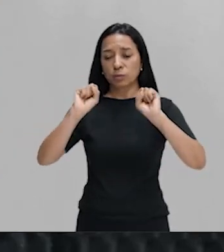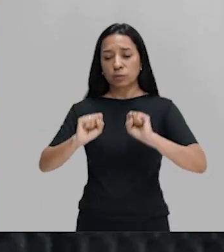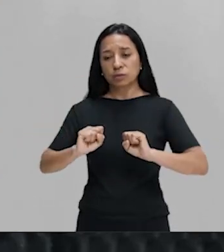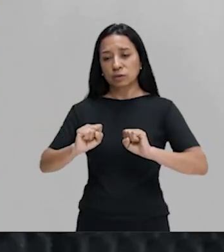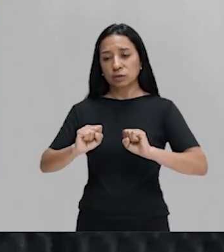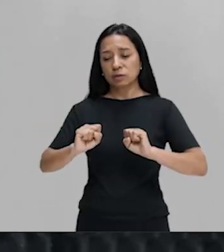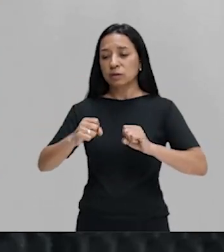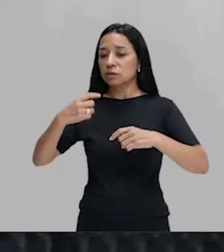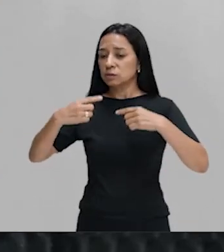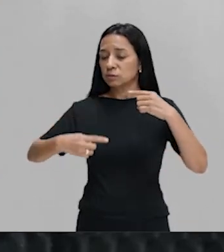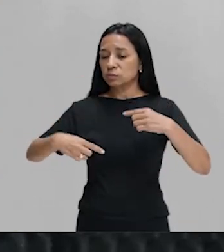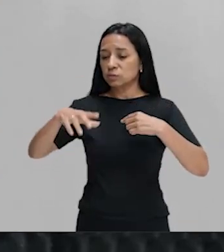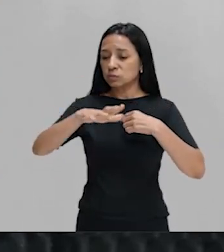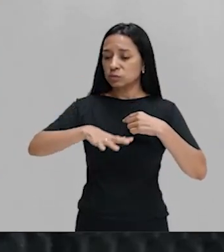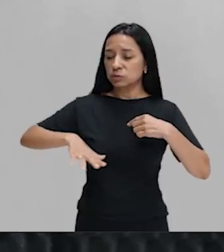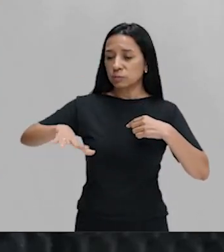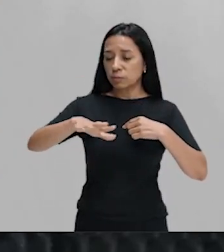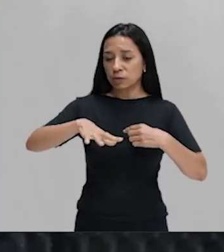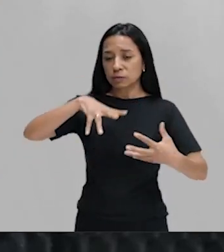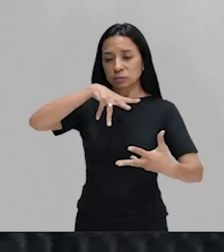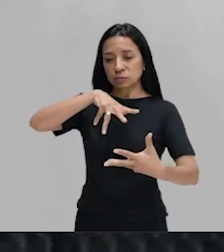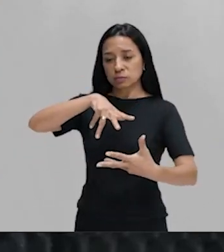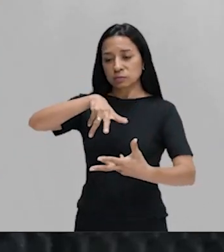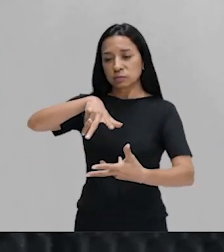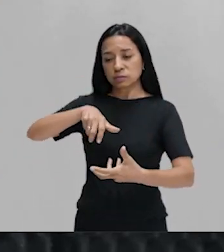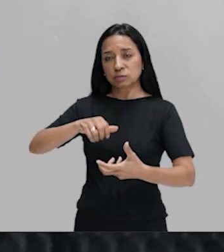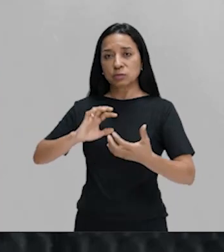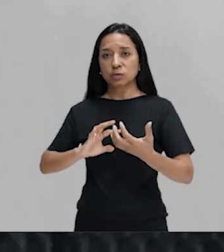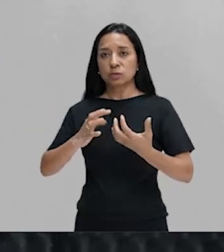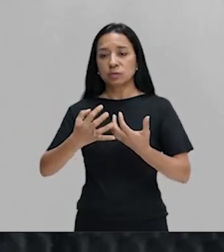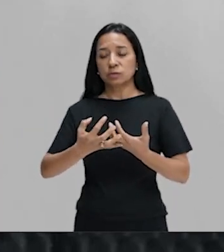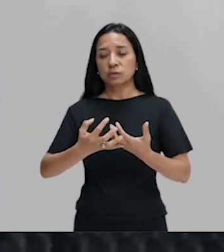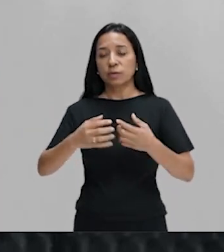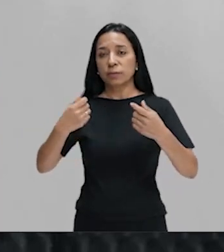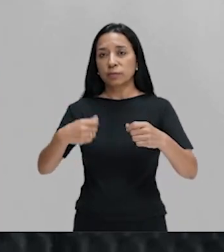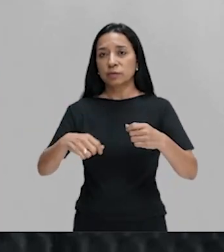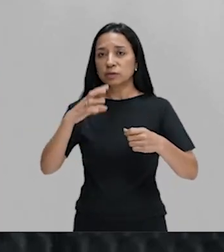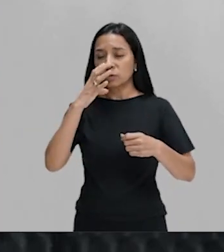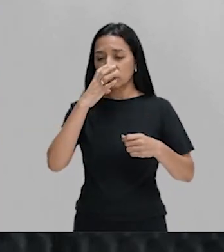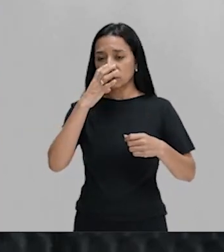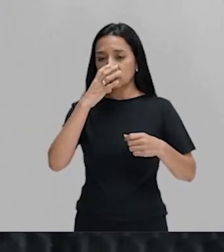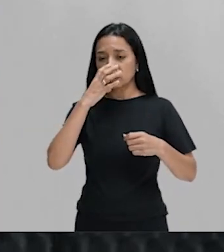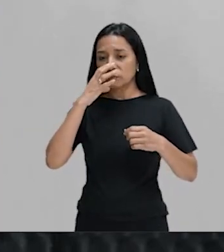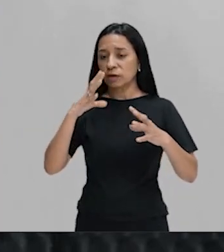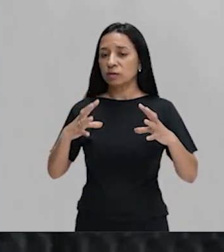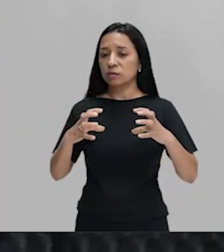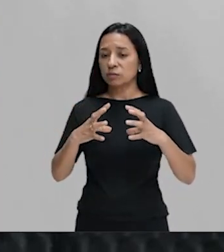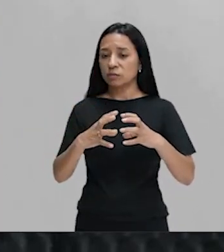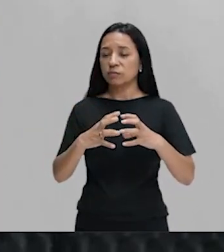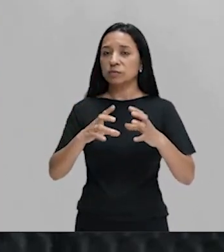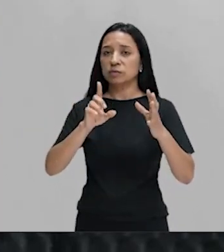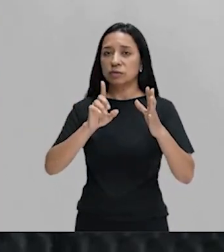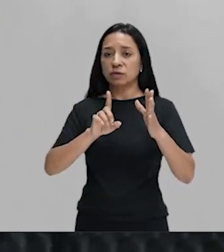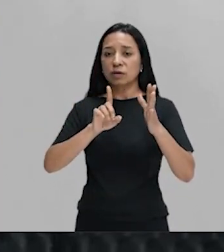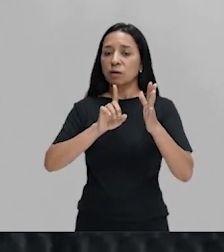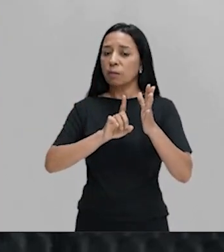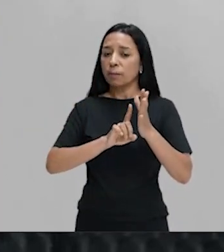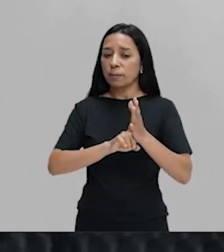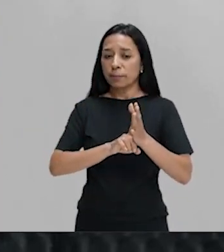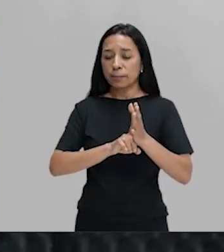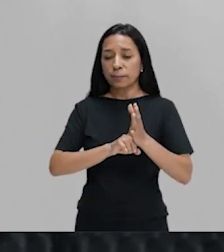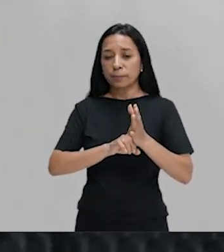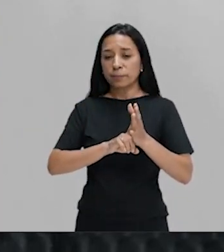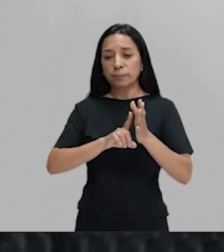Médio. É preciso observar que esses conflitos eles vão se dar também por questões